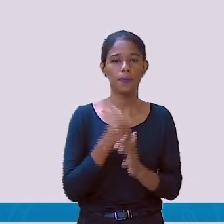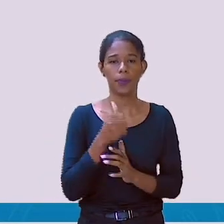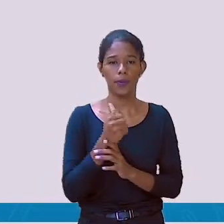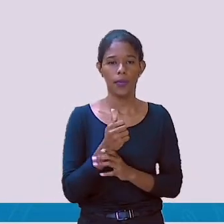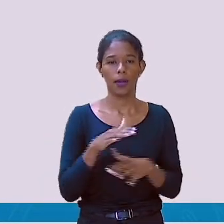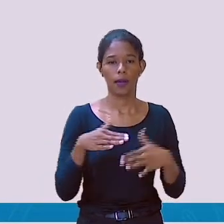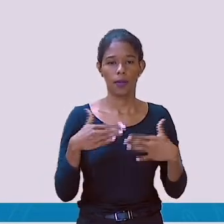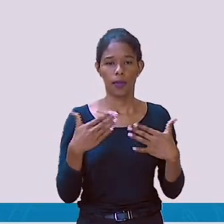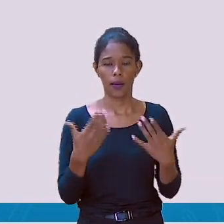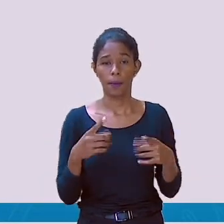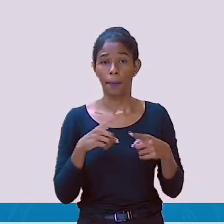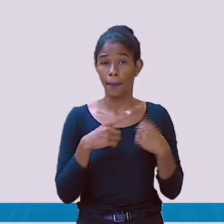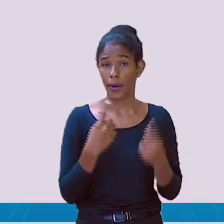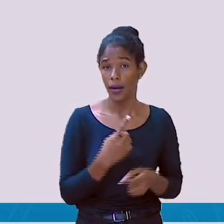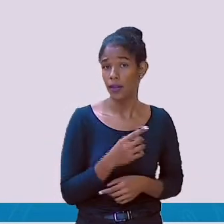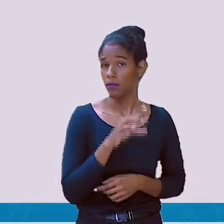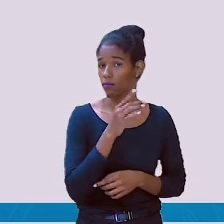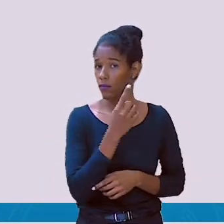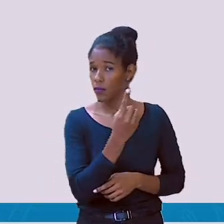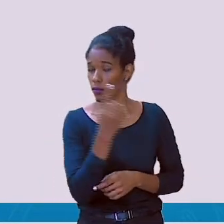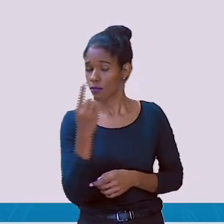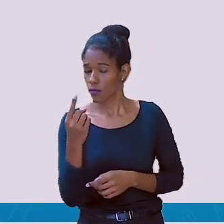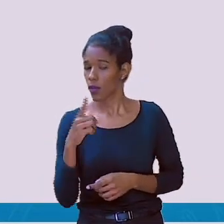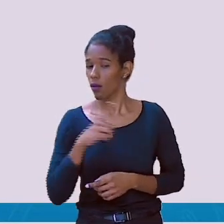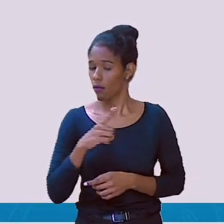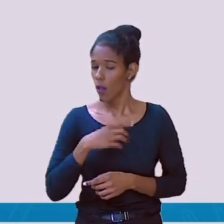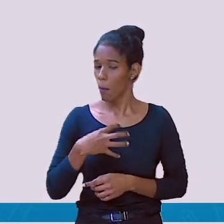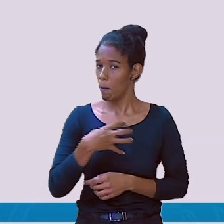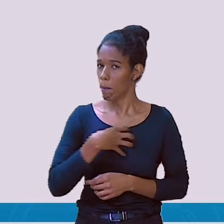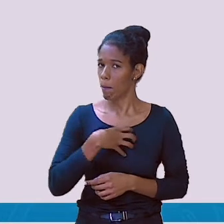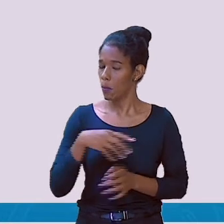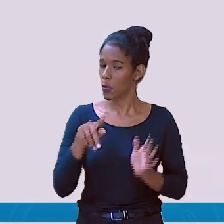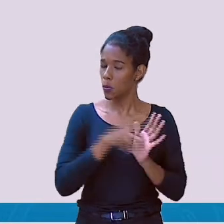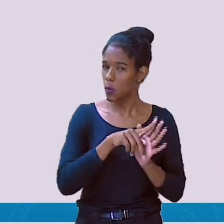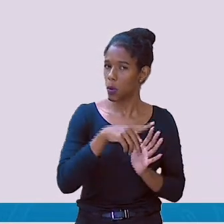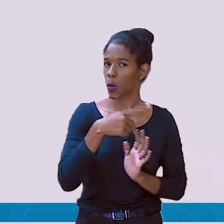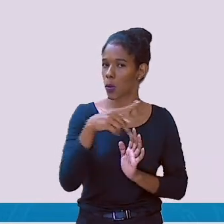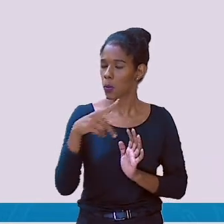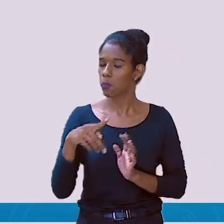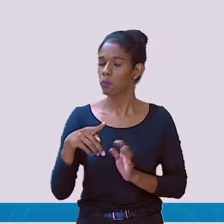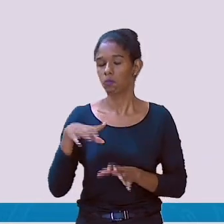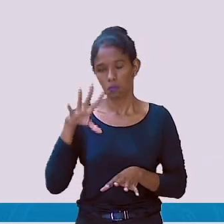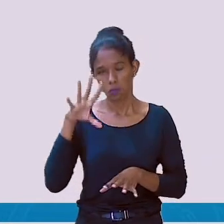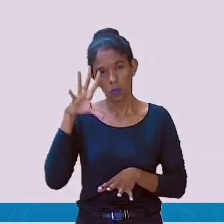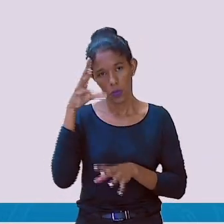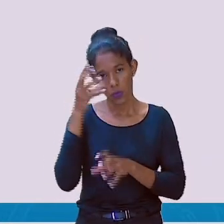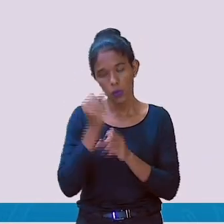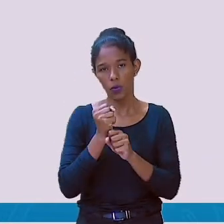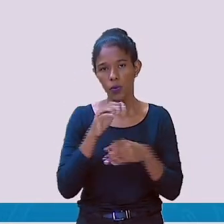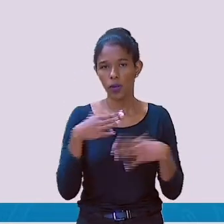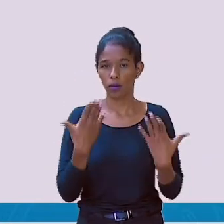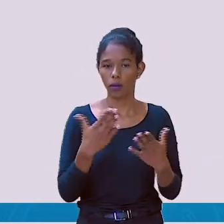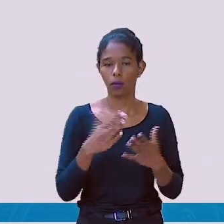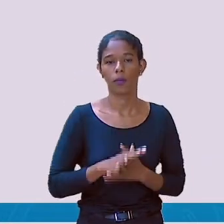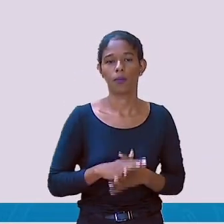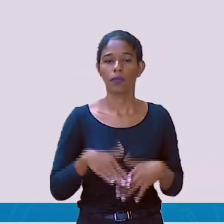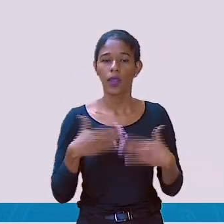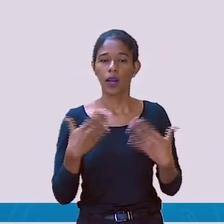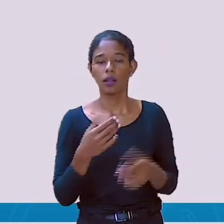subtração. Mas cada um tem uma forma de resolver, né? Eu acho esta mais prática. Então, vamos